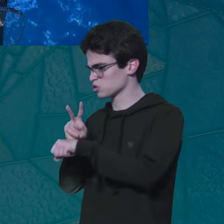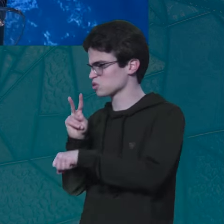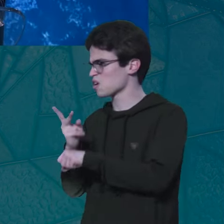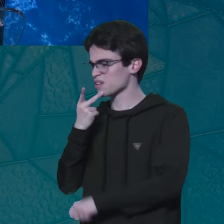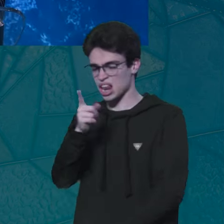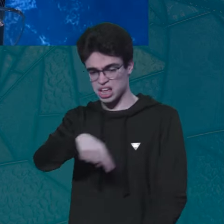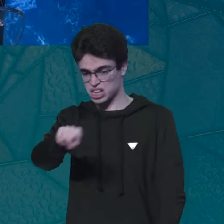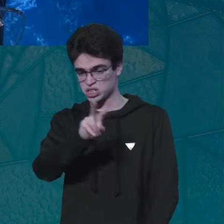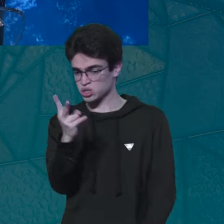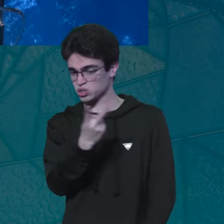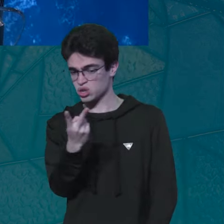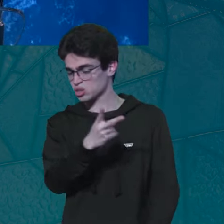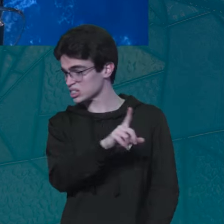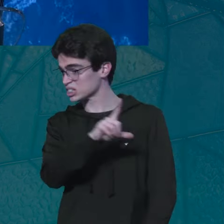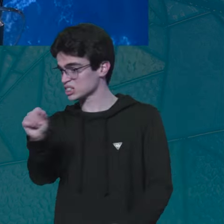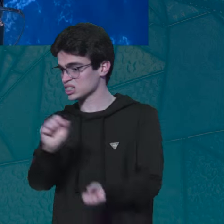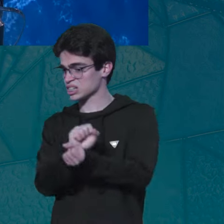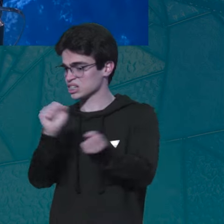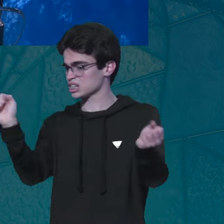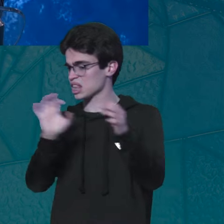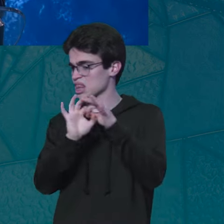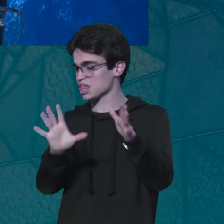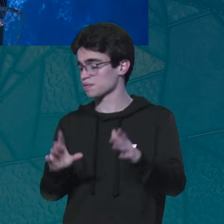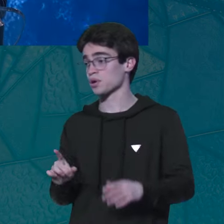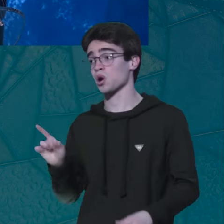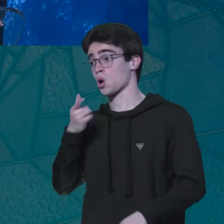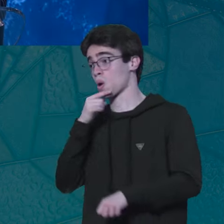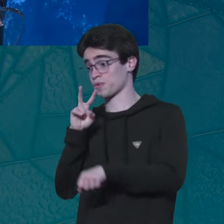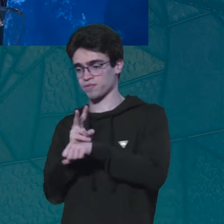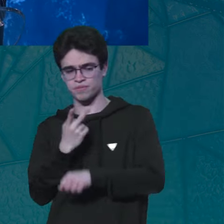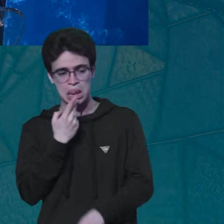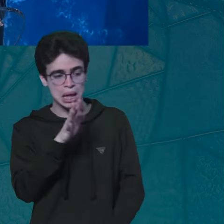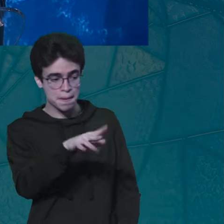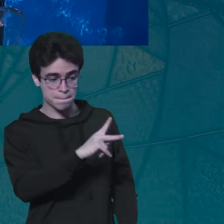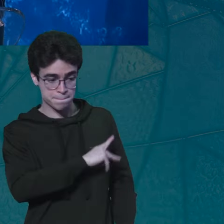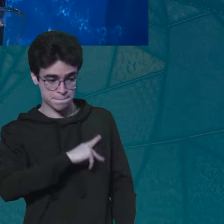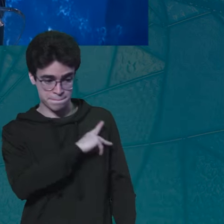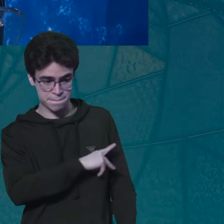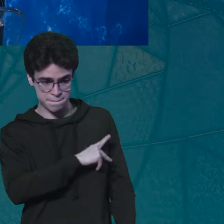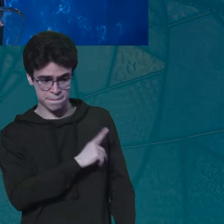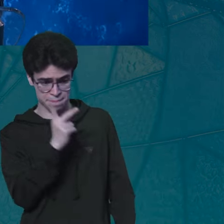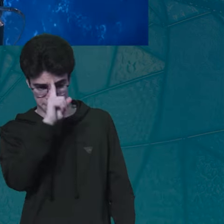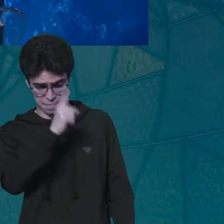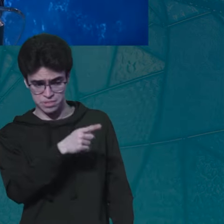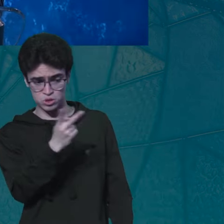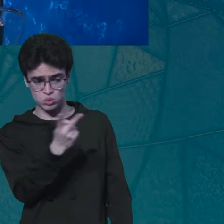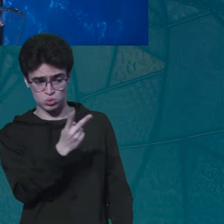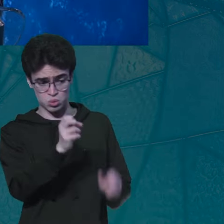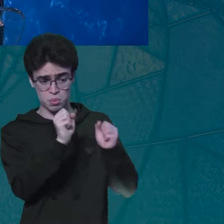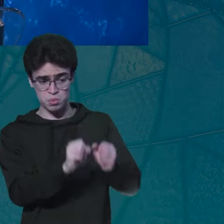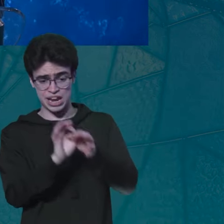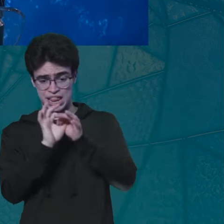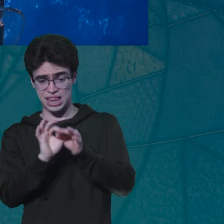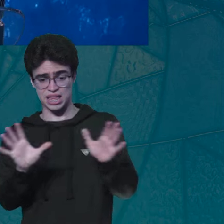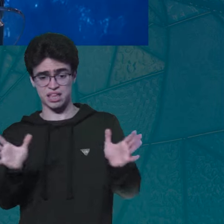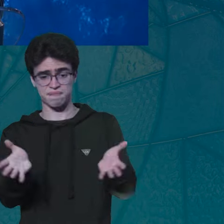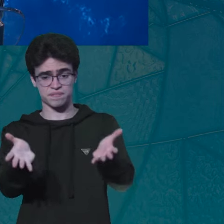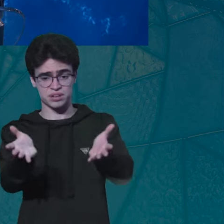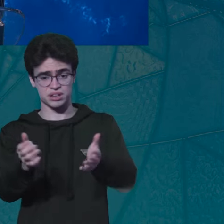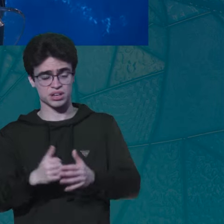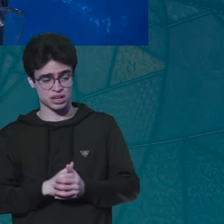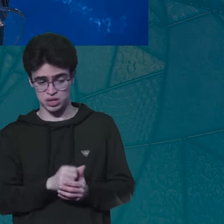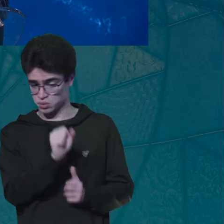esses homens." O carcereiro disse a Paulo: "Os magistrados deram ordens para que você e Silas sejam libertos. Agora